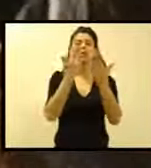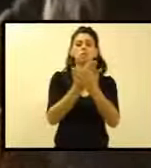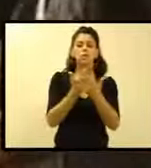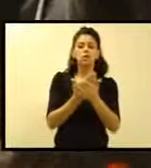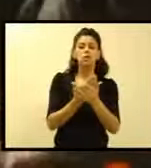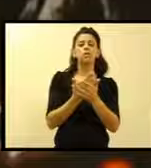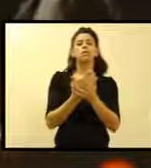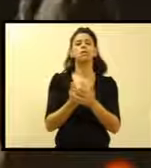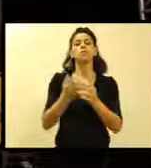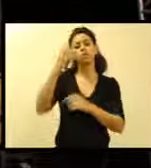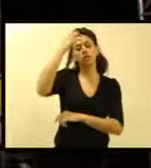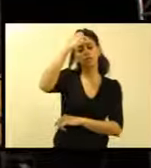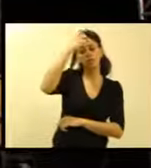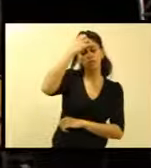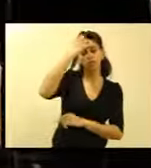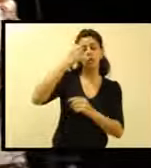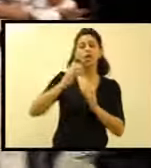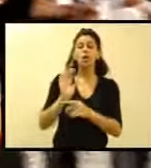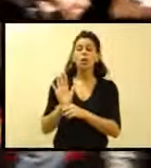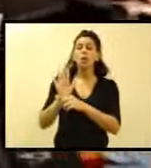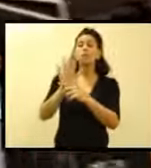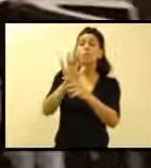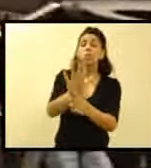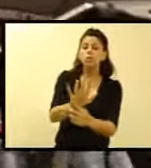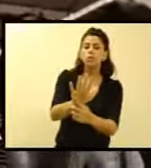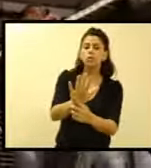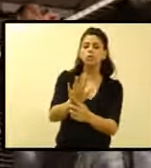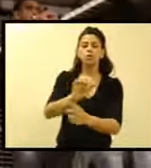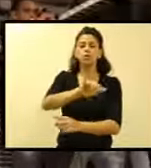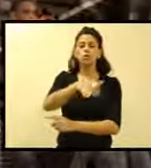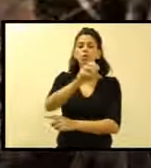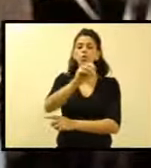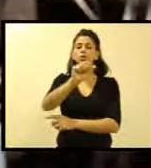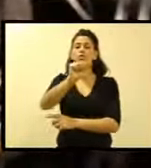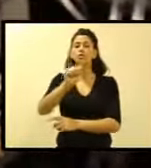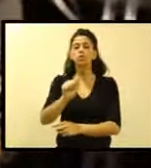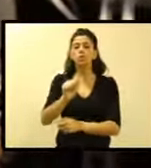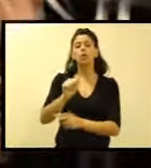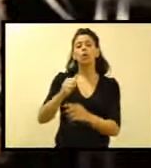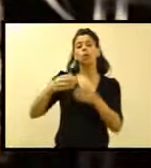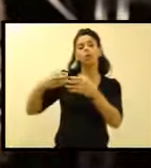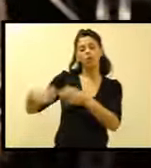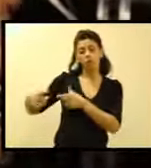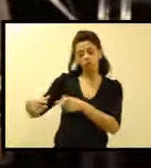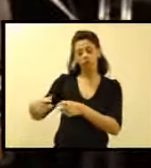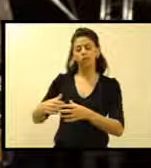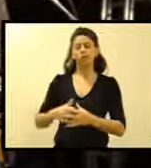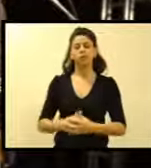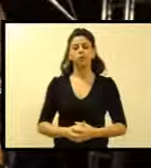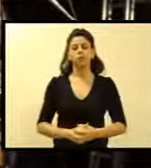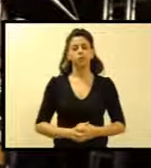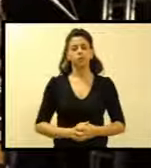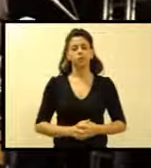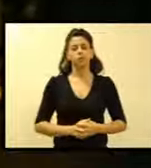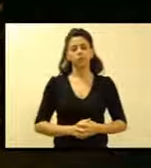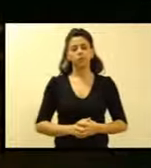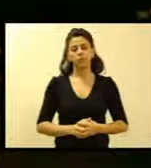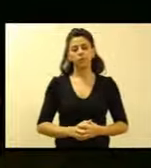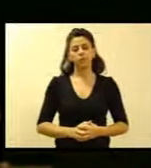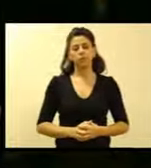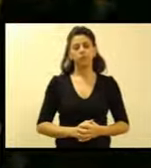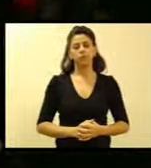de São João del Rei apresentou João Miguel e Grupo Renovação na Praça São Geraldo.